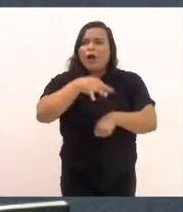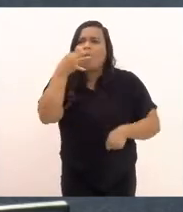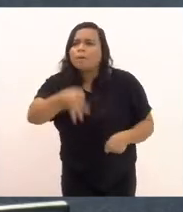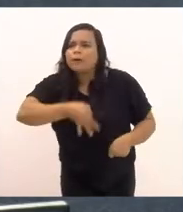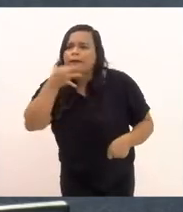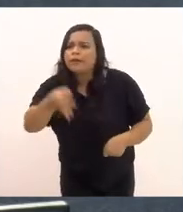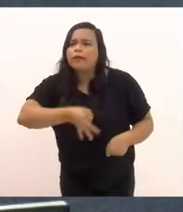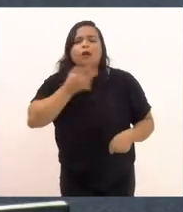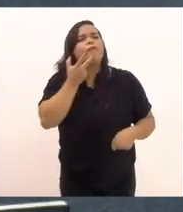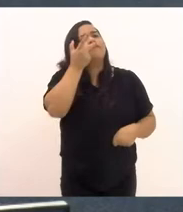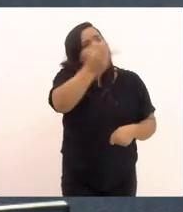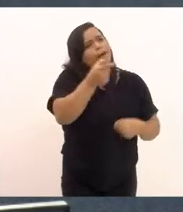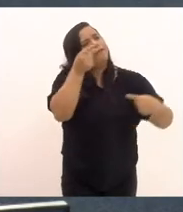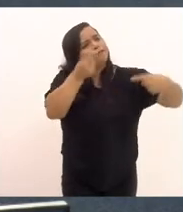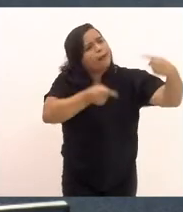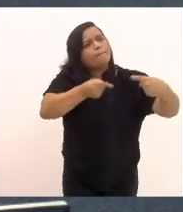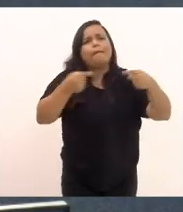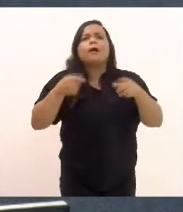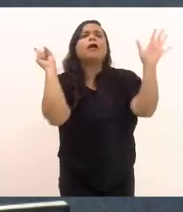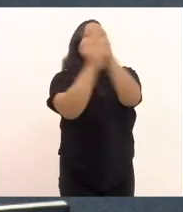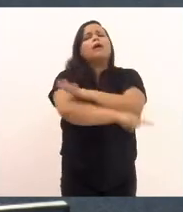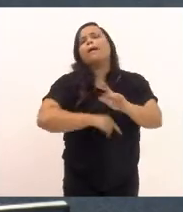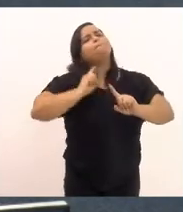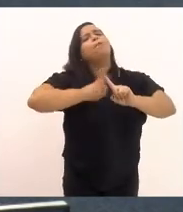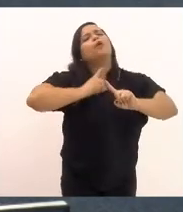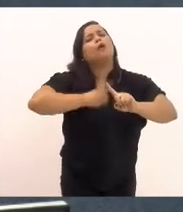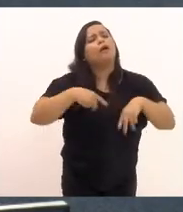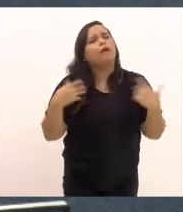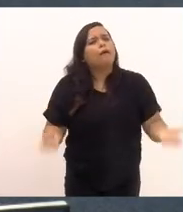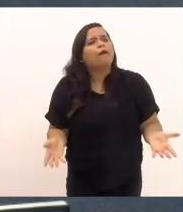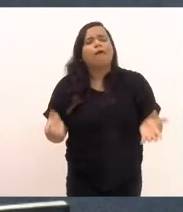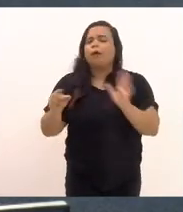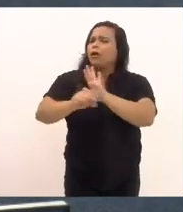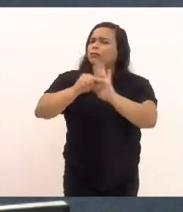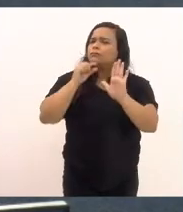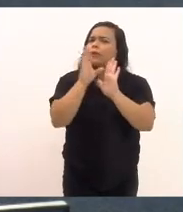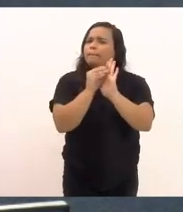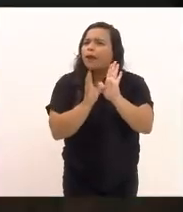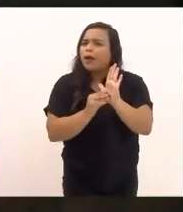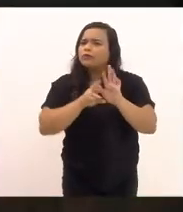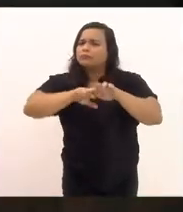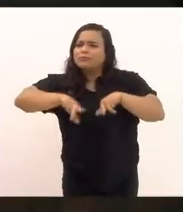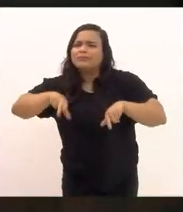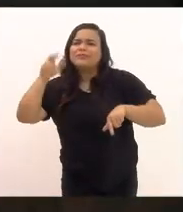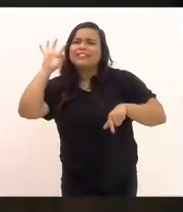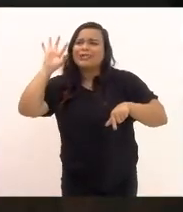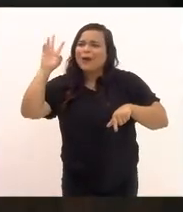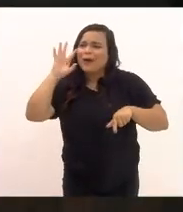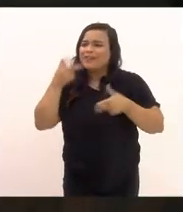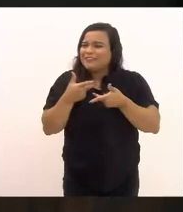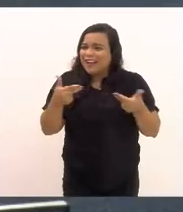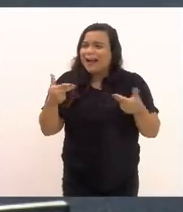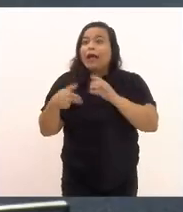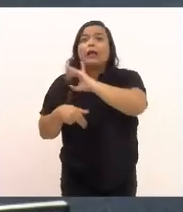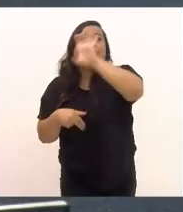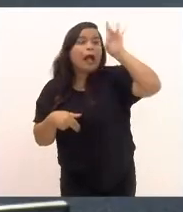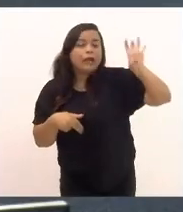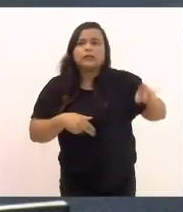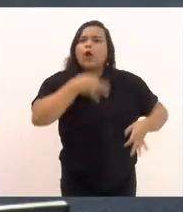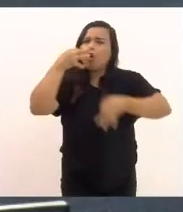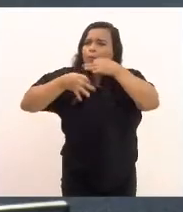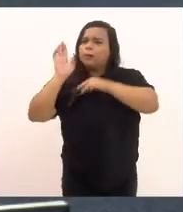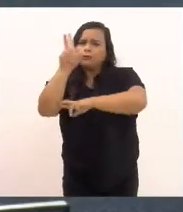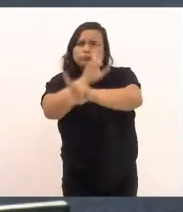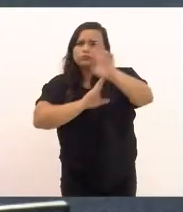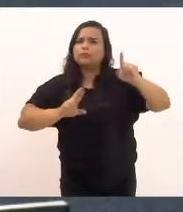opinião, debatendo, questionando, tratando as nossas pautas ideológicas, cada um na sua esfera, mas